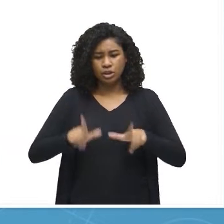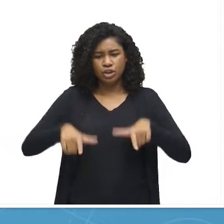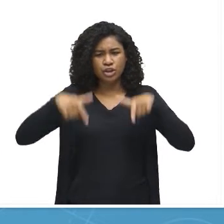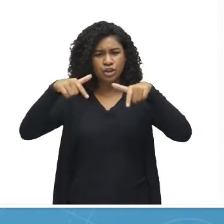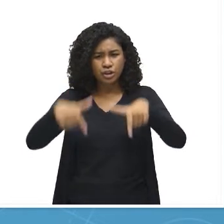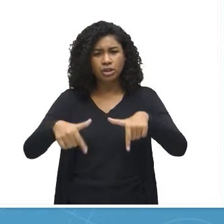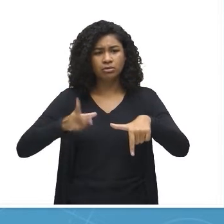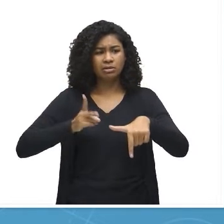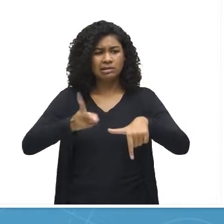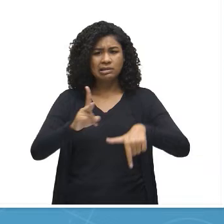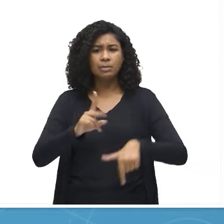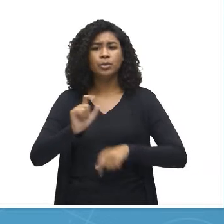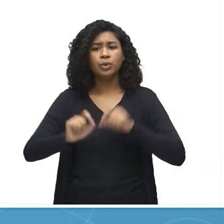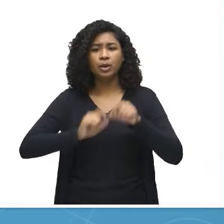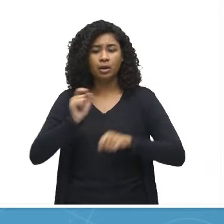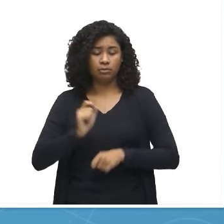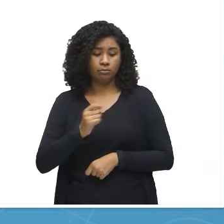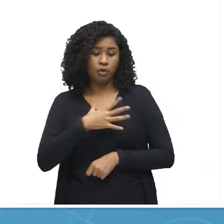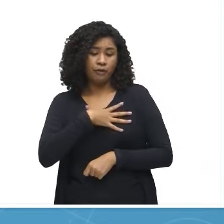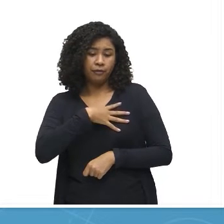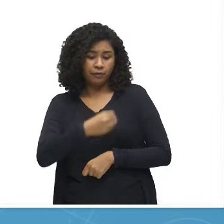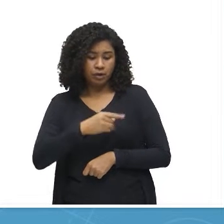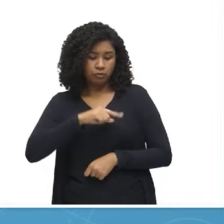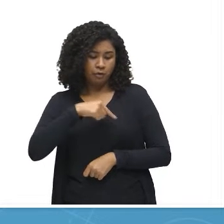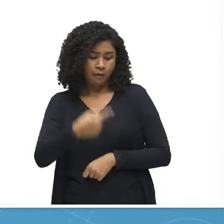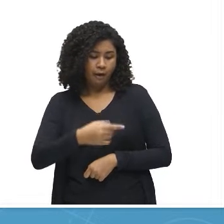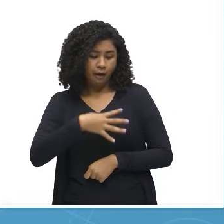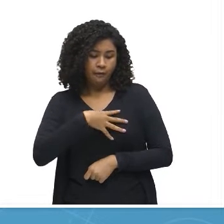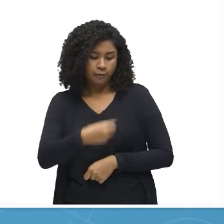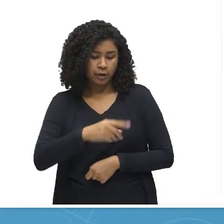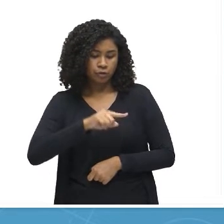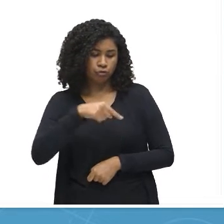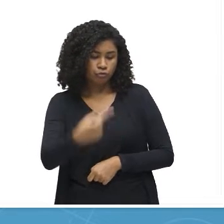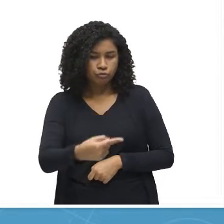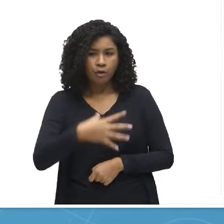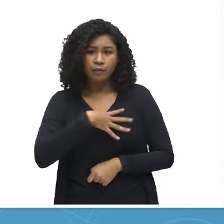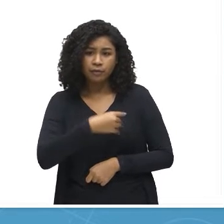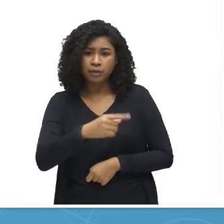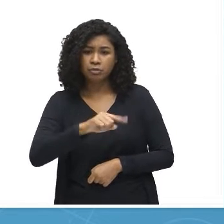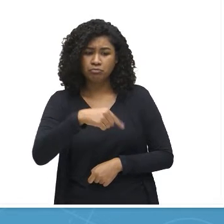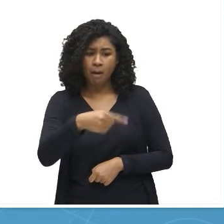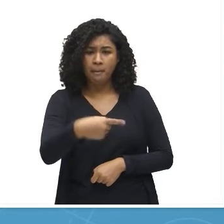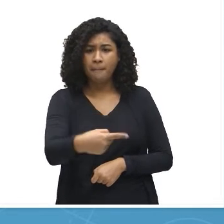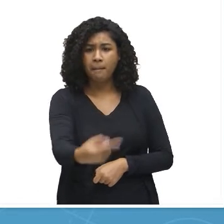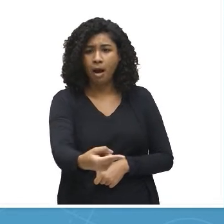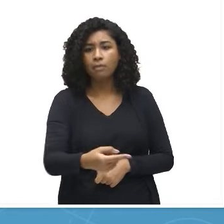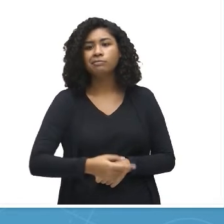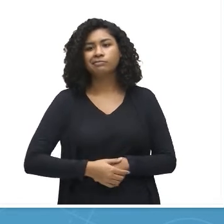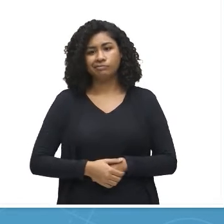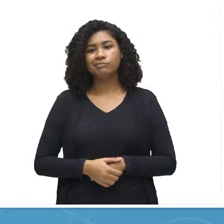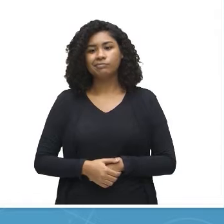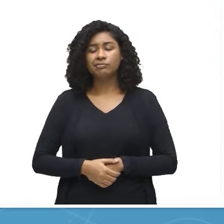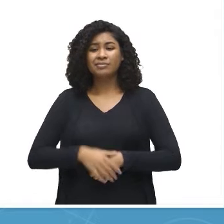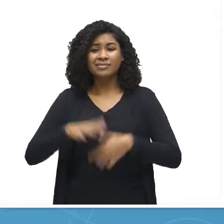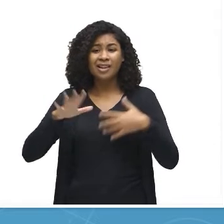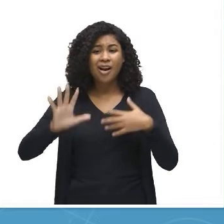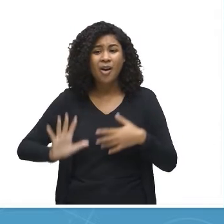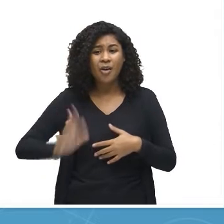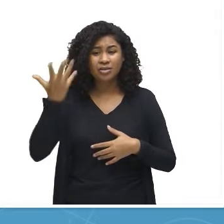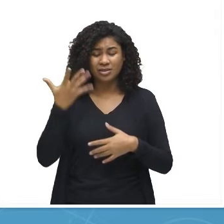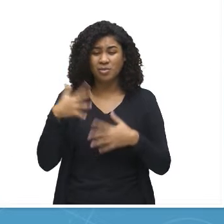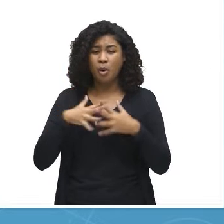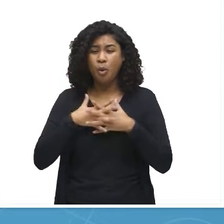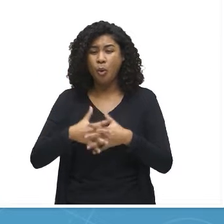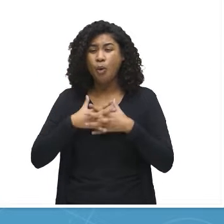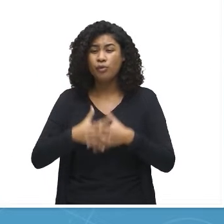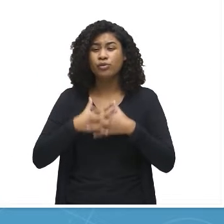hereditários. Os filhos dos duques vão ser duques também. Isso vai causar uma certa confusão na Europa, gente, porque apenas o filho mais